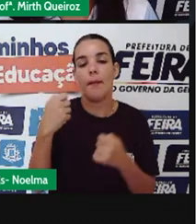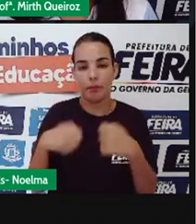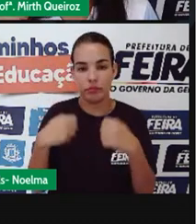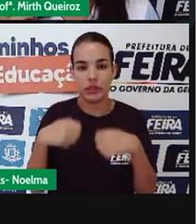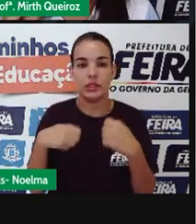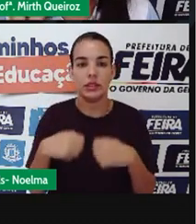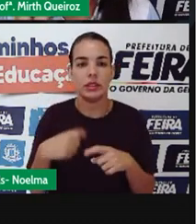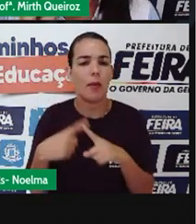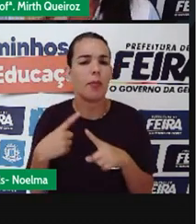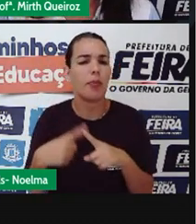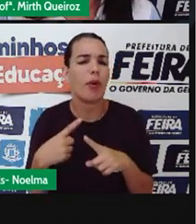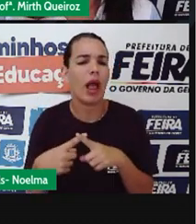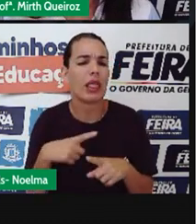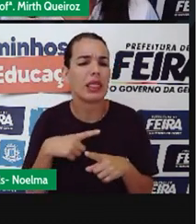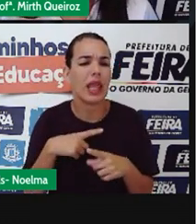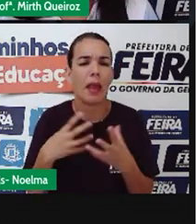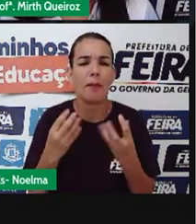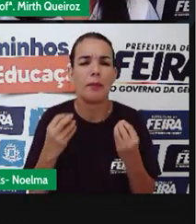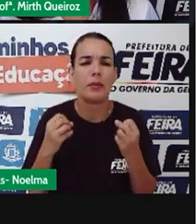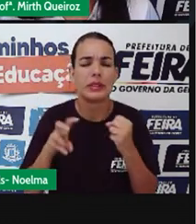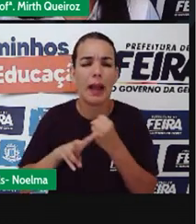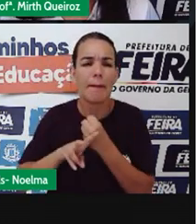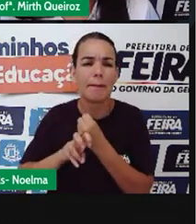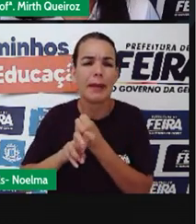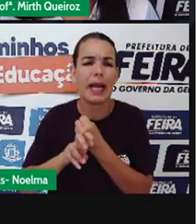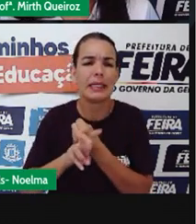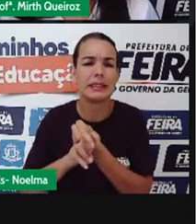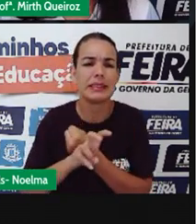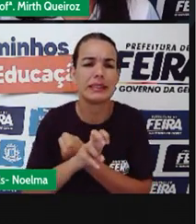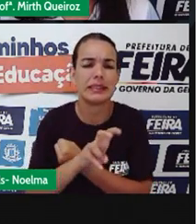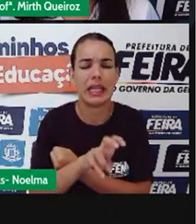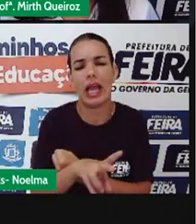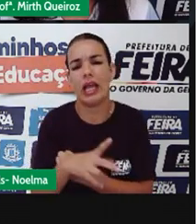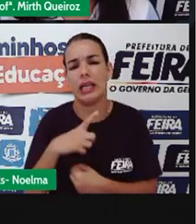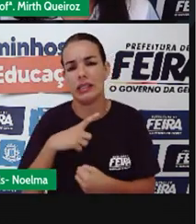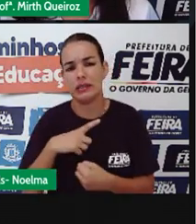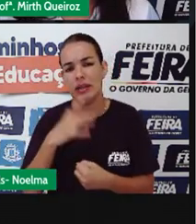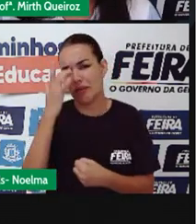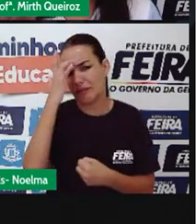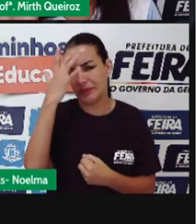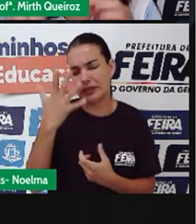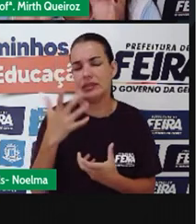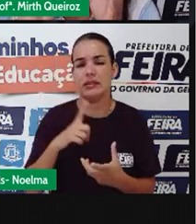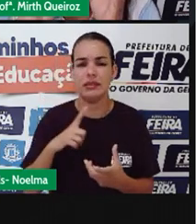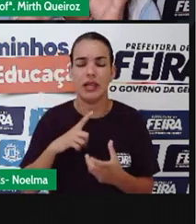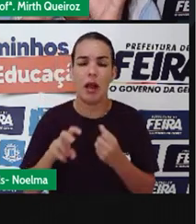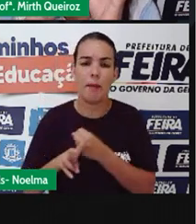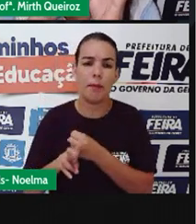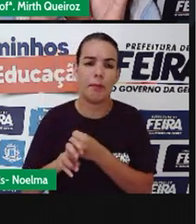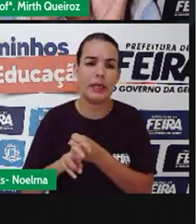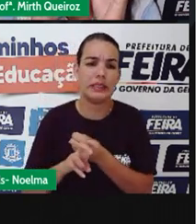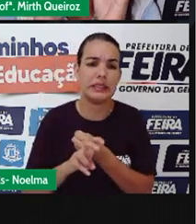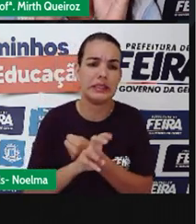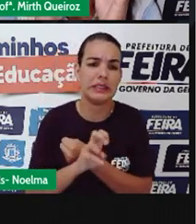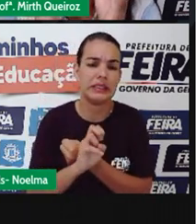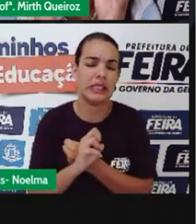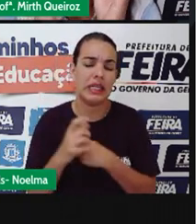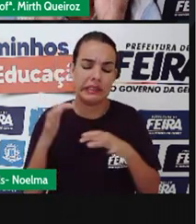já aqui esse tipo de contaminação por bactérias